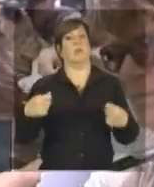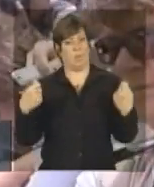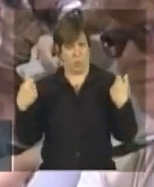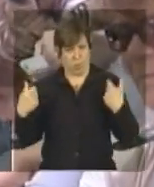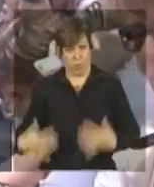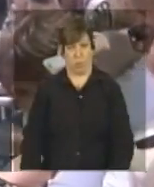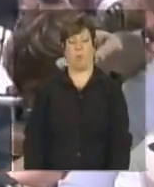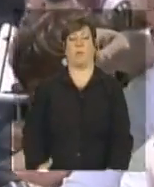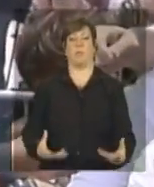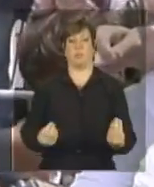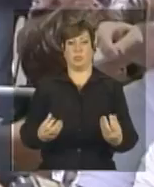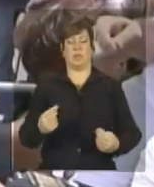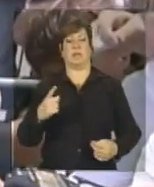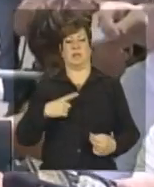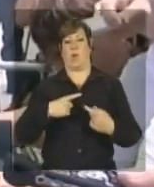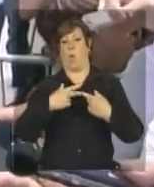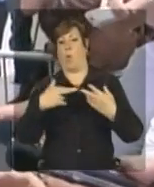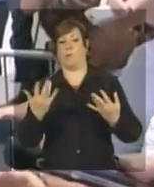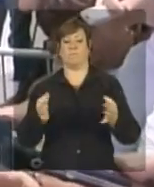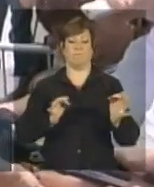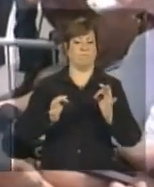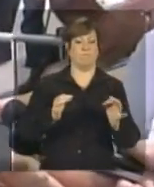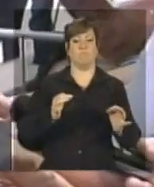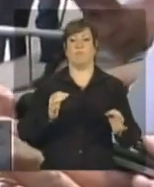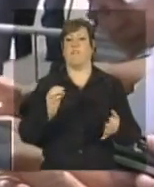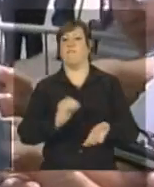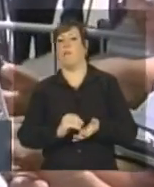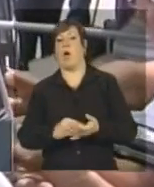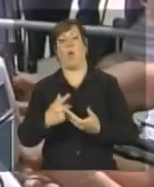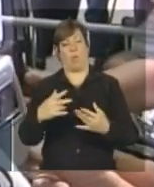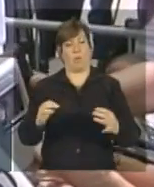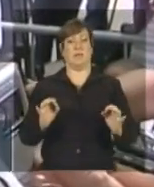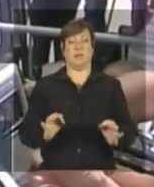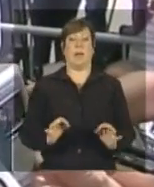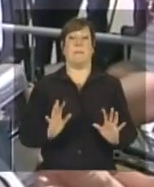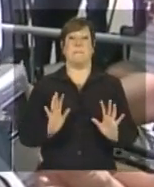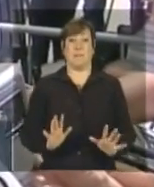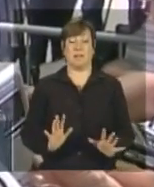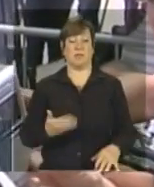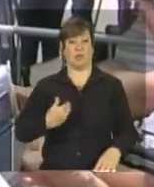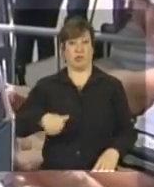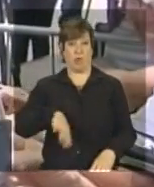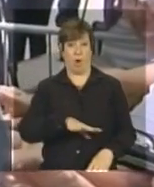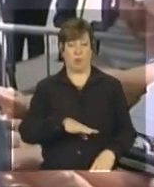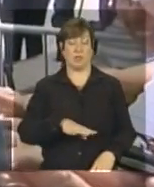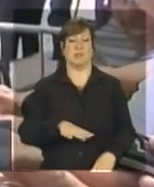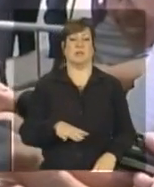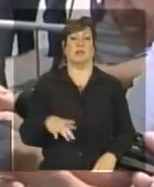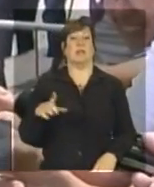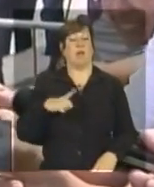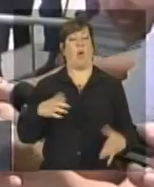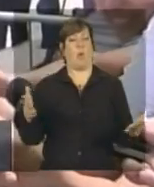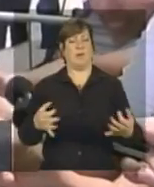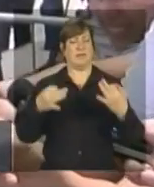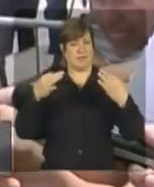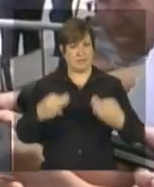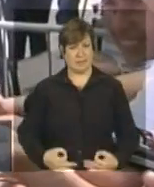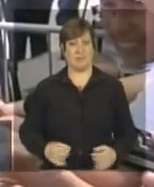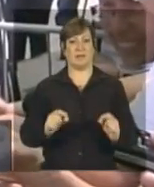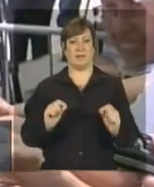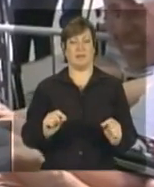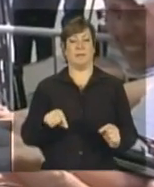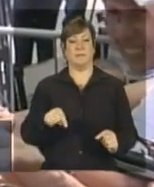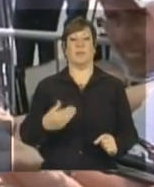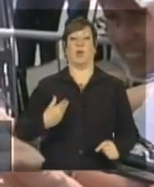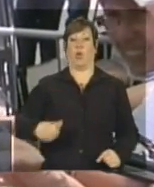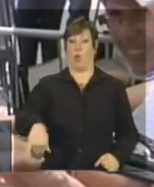tem sempre coisas não planejadas que ocorrem, óbvio. Mas nós temos hoje uma certeza de que